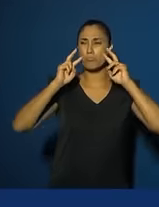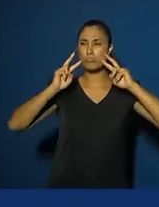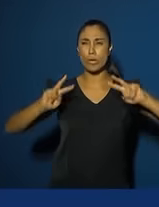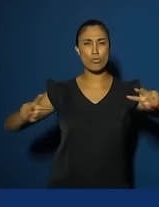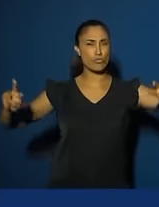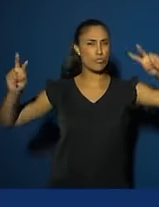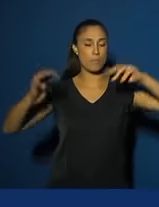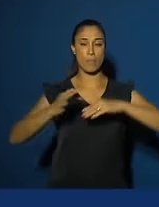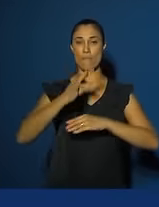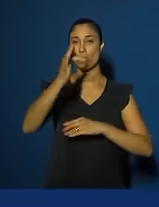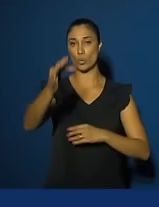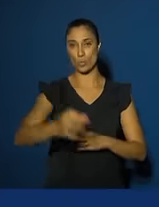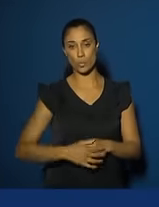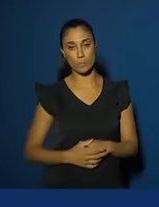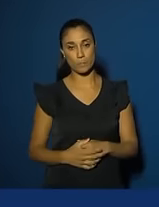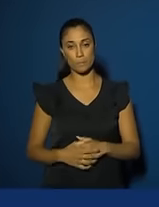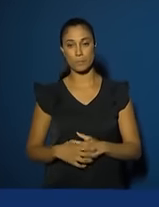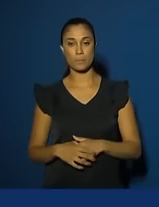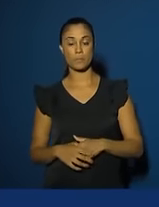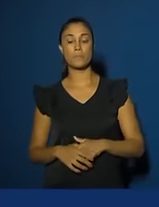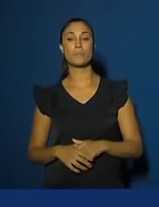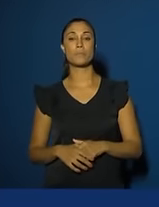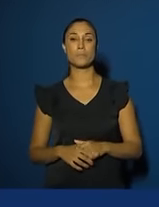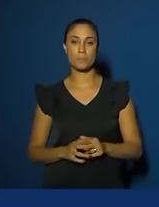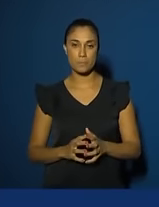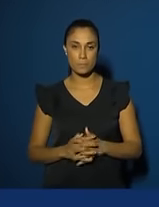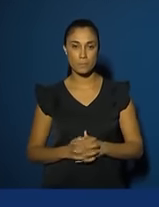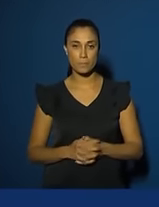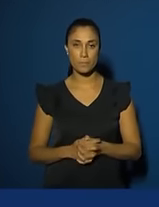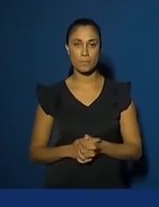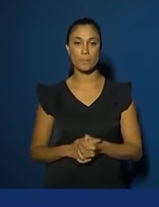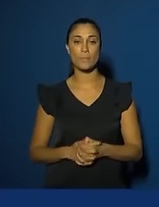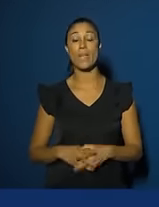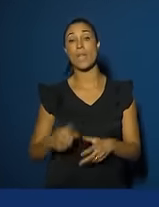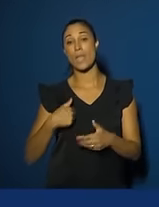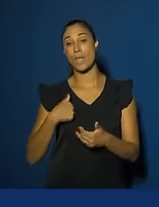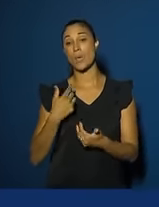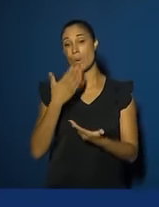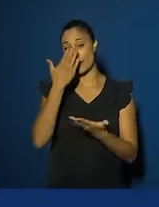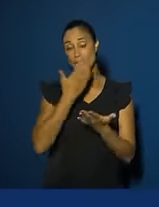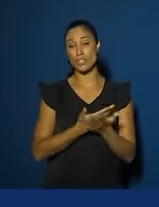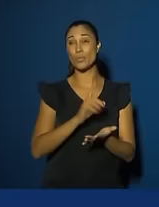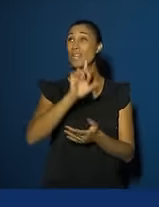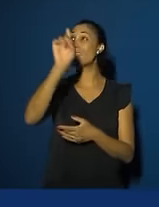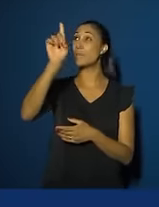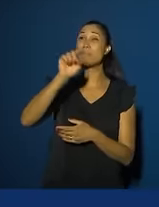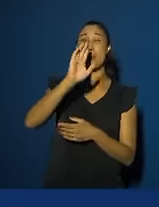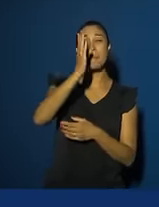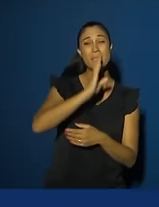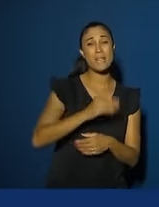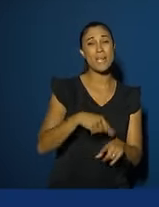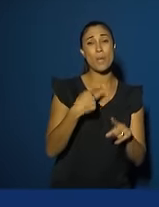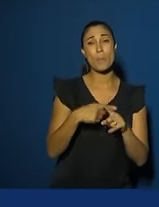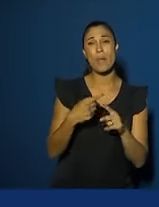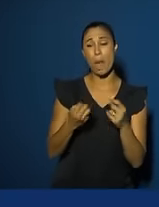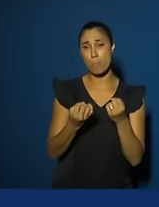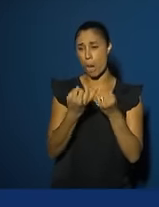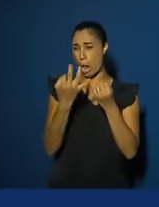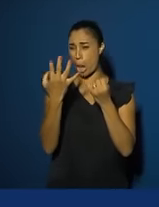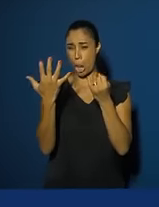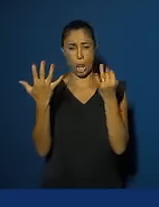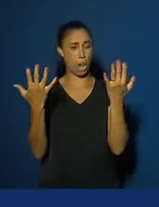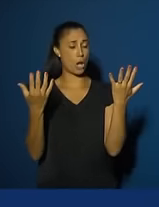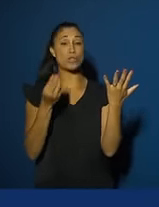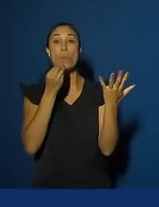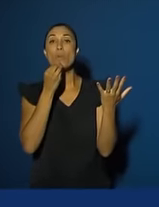pela frente nós temos eu eu acredito que Deus seja brasileiro mesmo pela quantidade de oportunidades